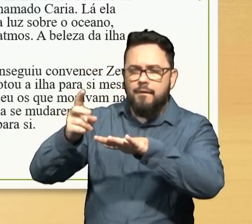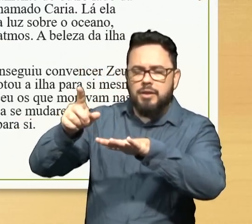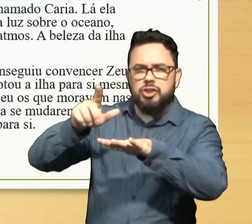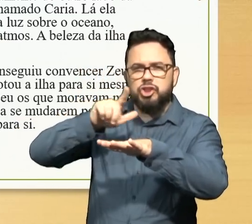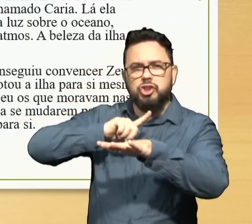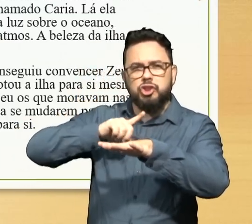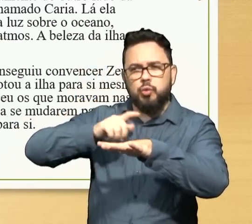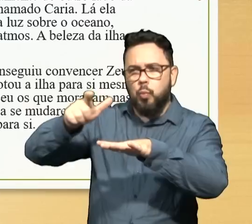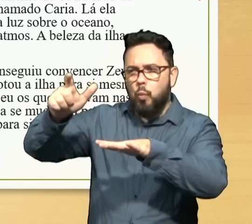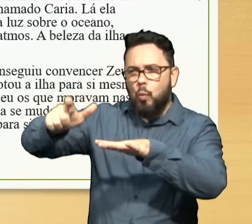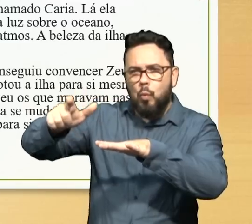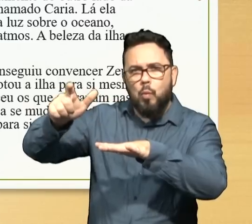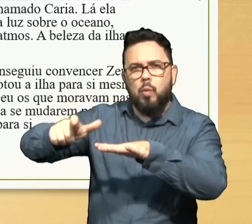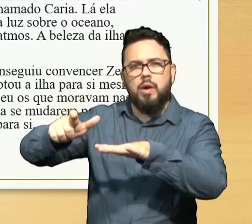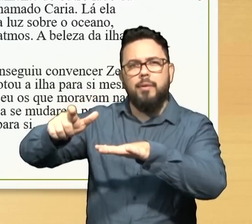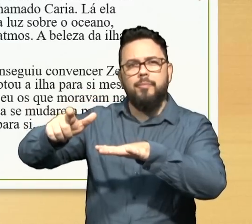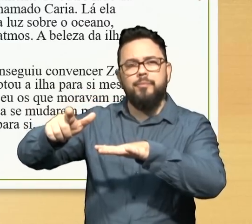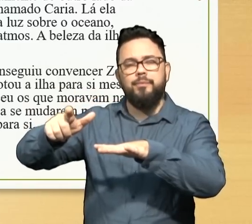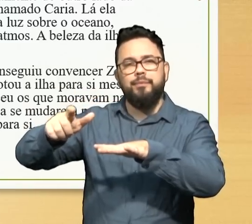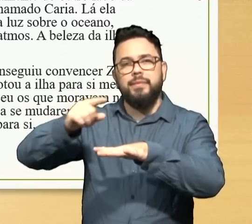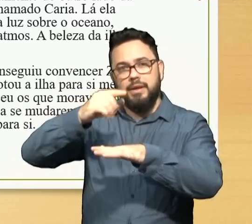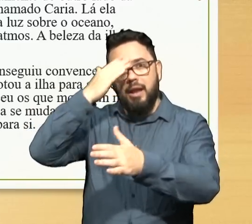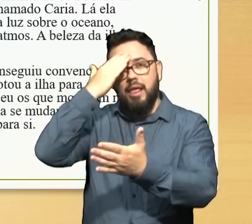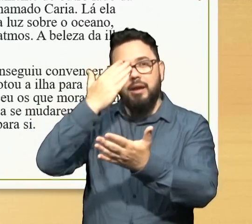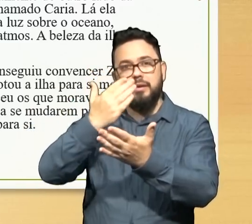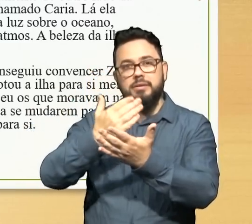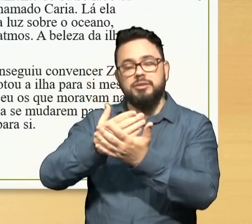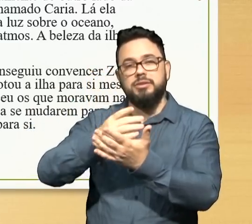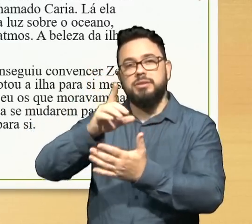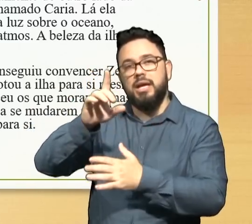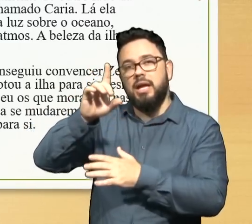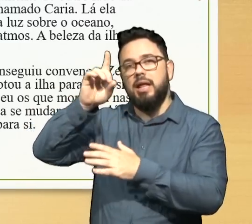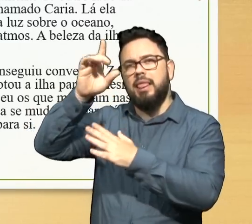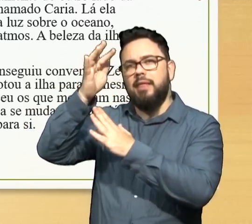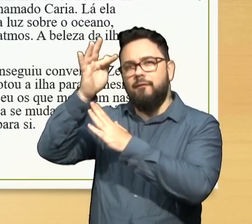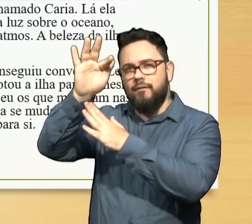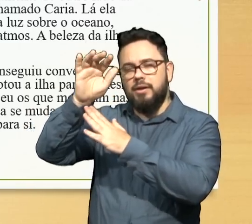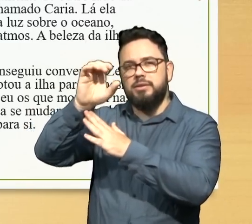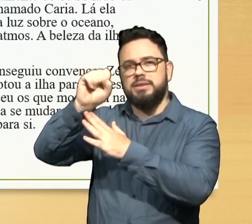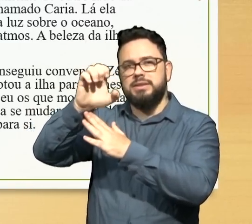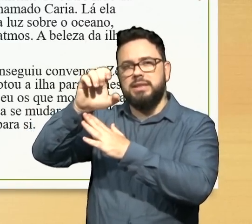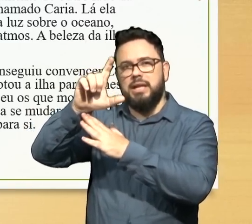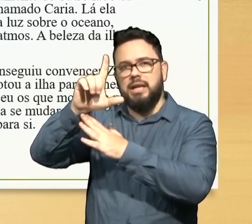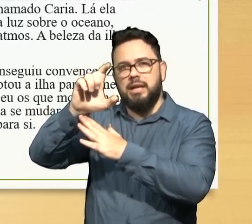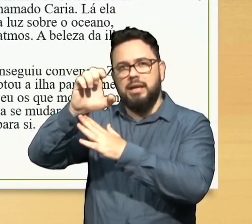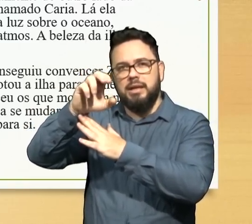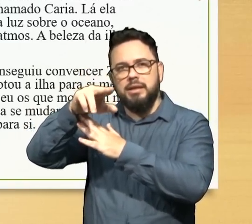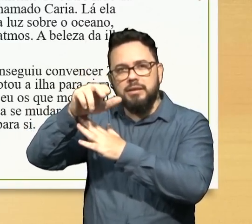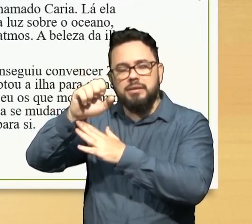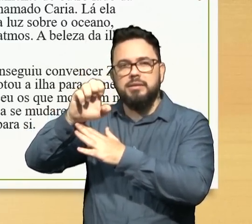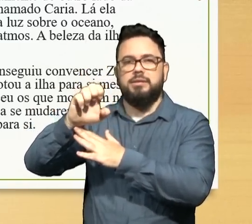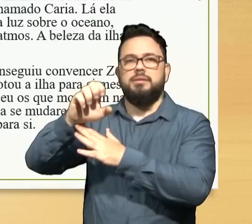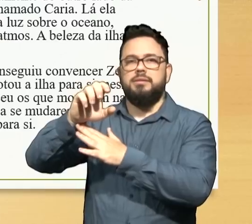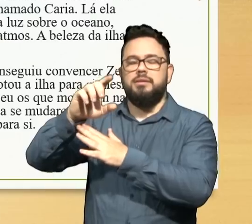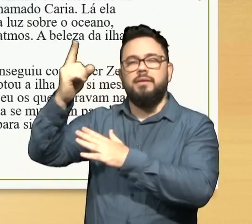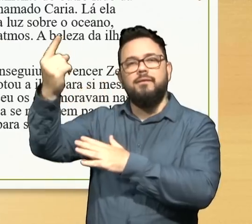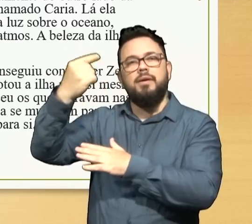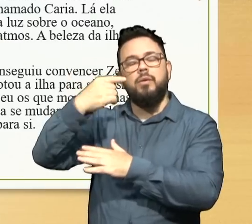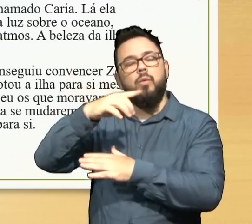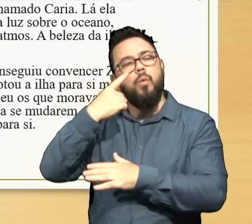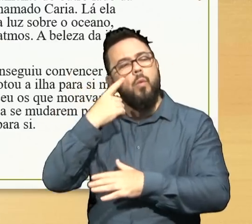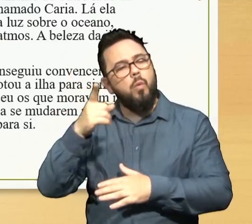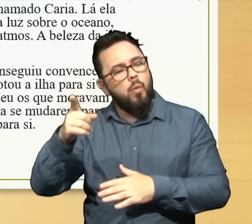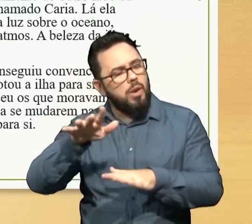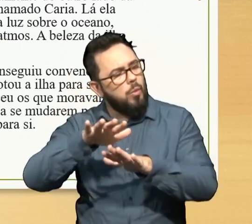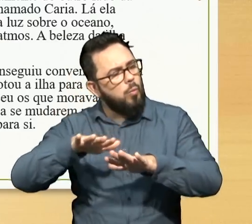mostrava essa Ilha para ela era a deusa Selene a deusa da lua só que um dia Selene fez algo Celene falou Olha como